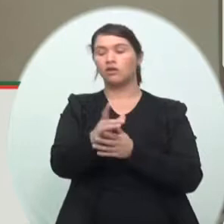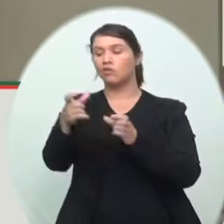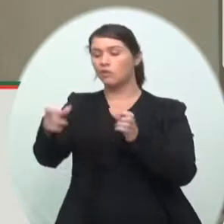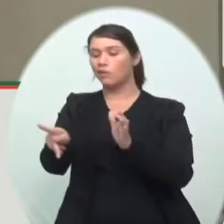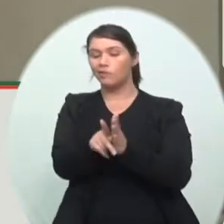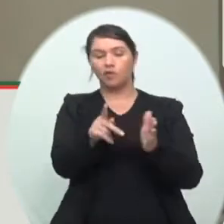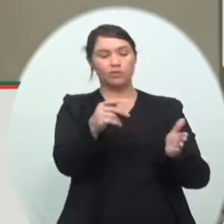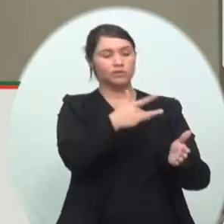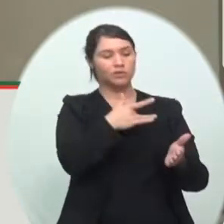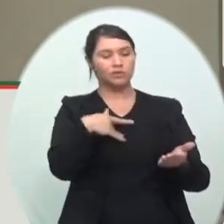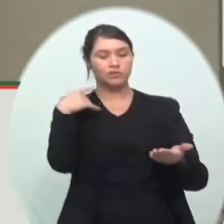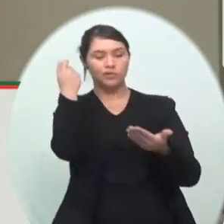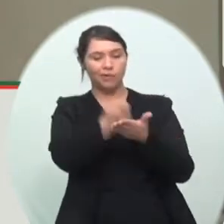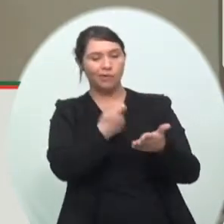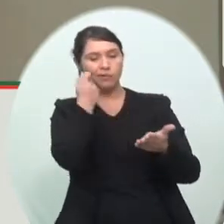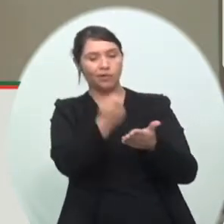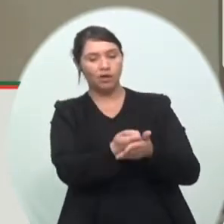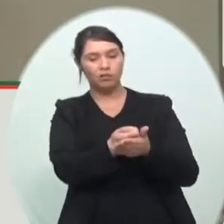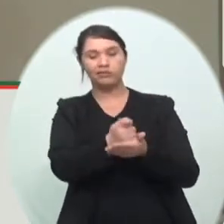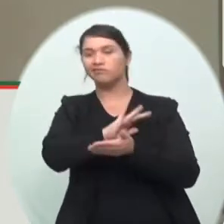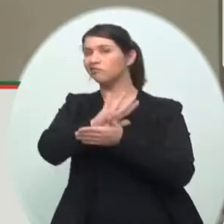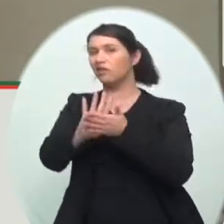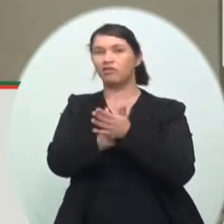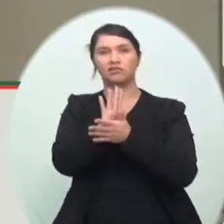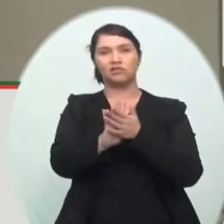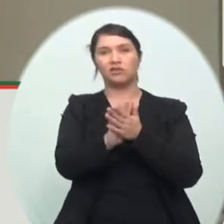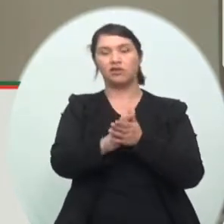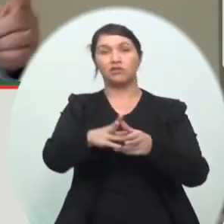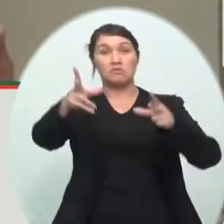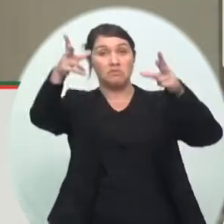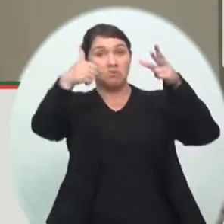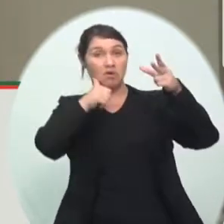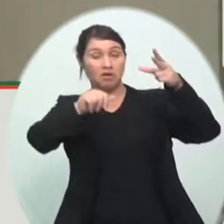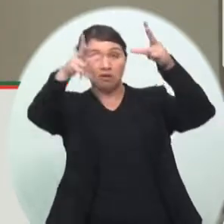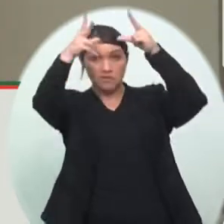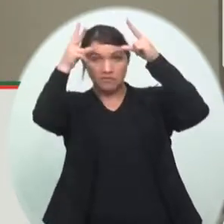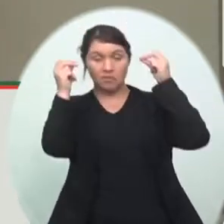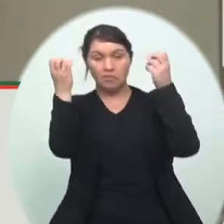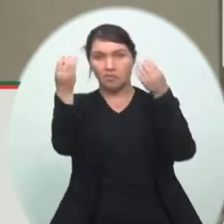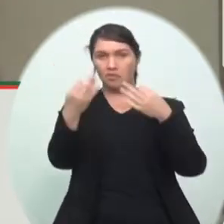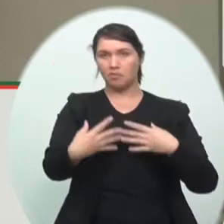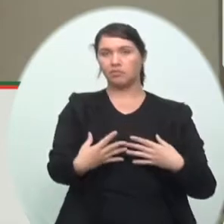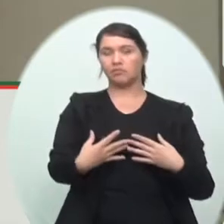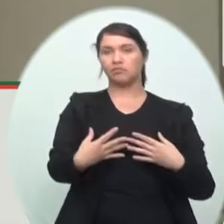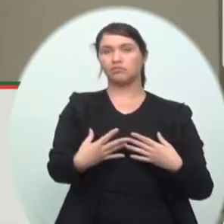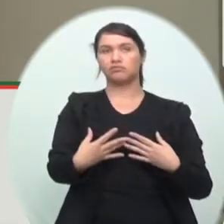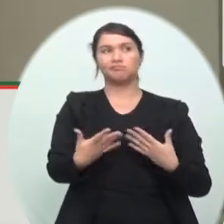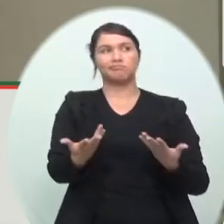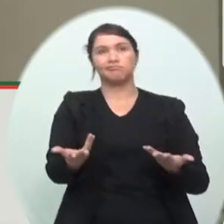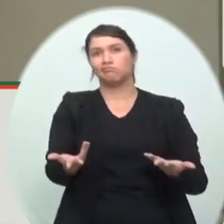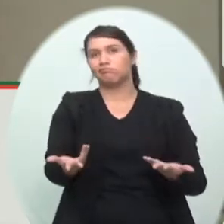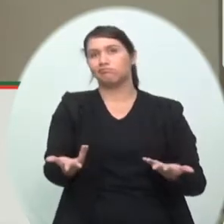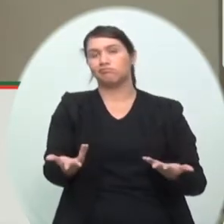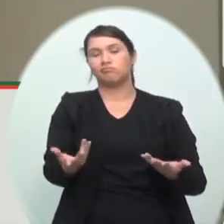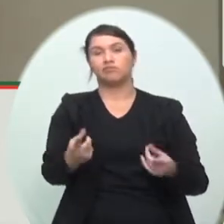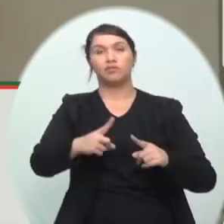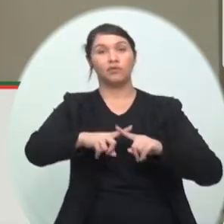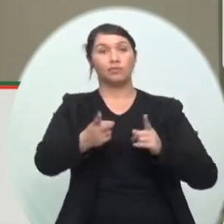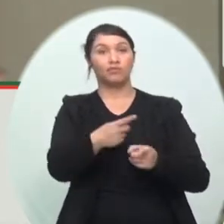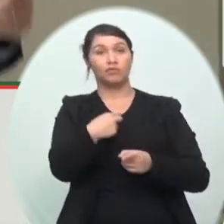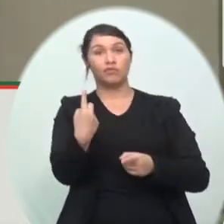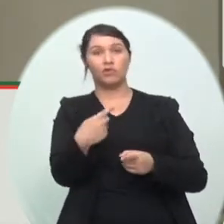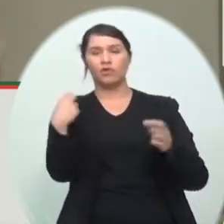e chega lá na oportunidade, a enfermeira diz que está lançado. Nós exigimos, não está,